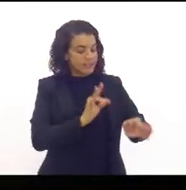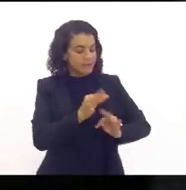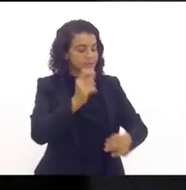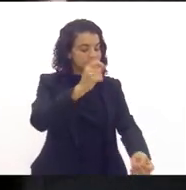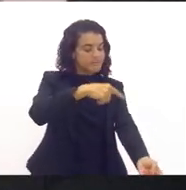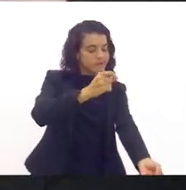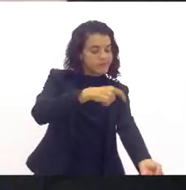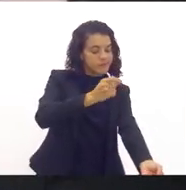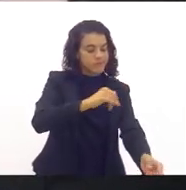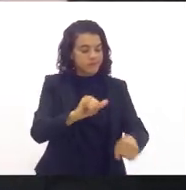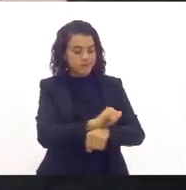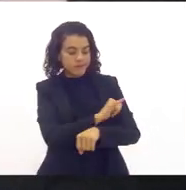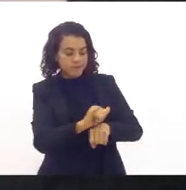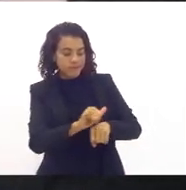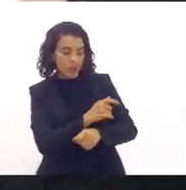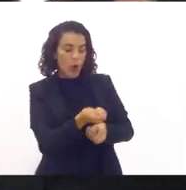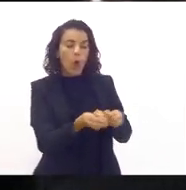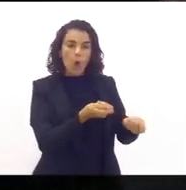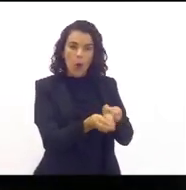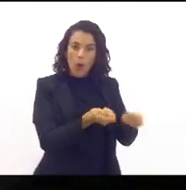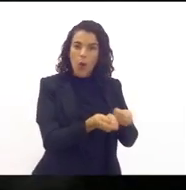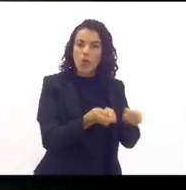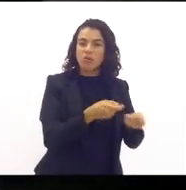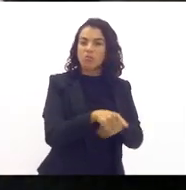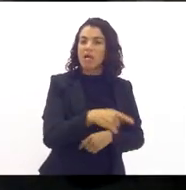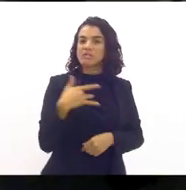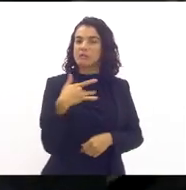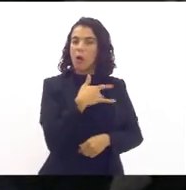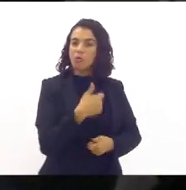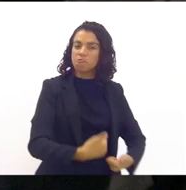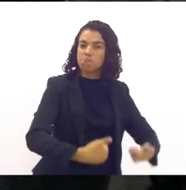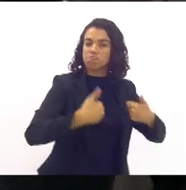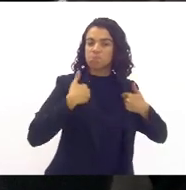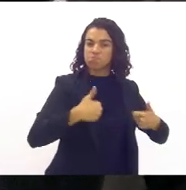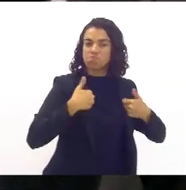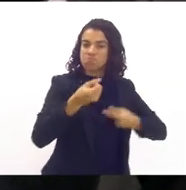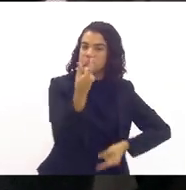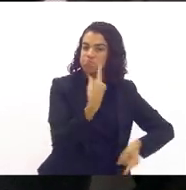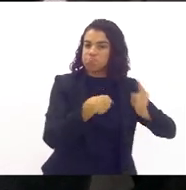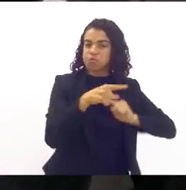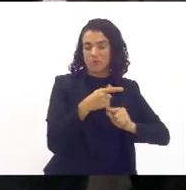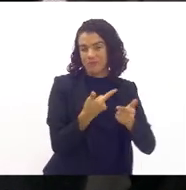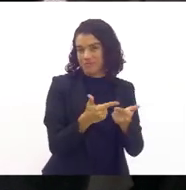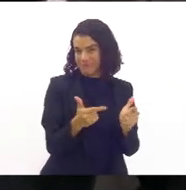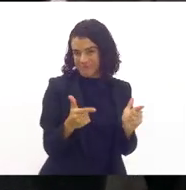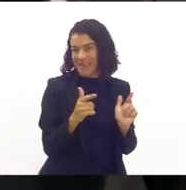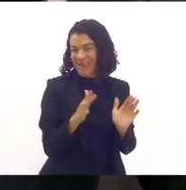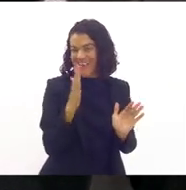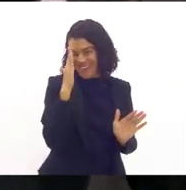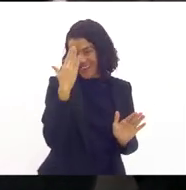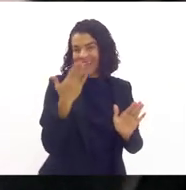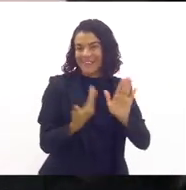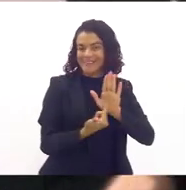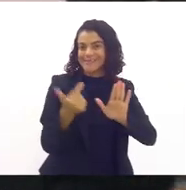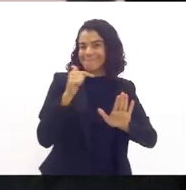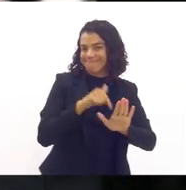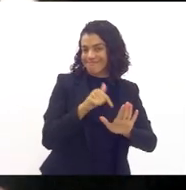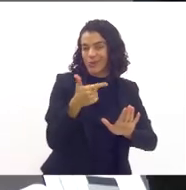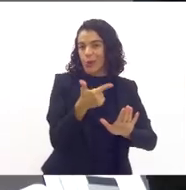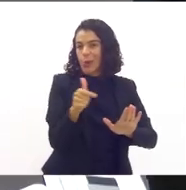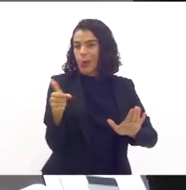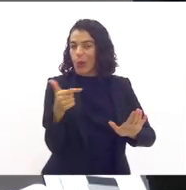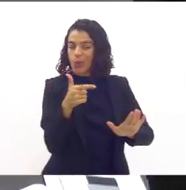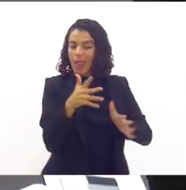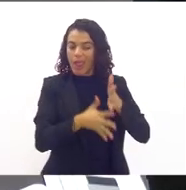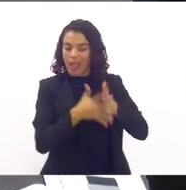as medidas estão sendo tomadas, estão sob controle, mas ainda não está no nível de saúde que a gente gostaria que estivesse. Então, não há